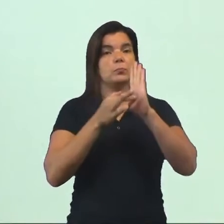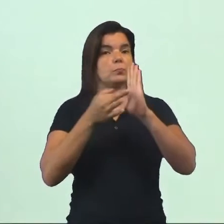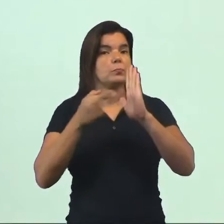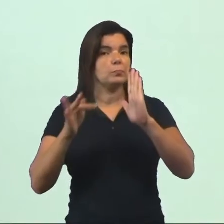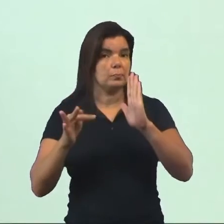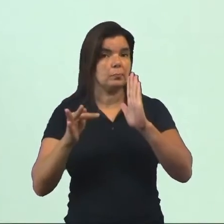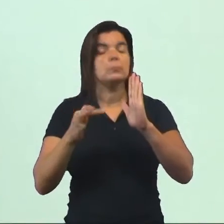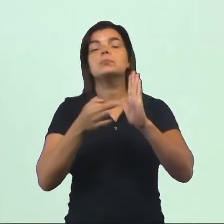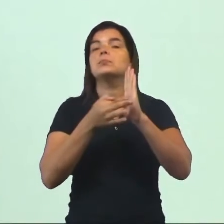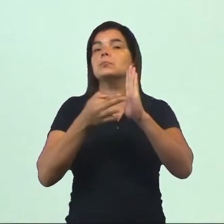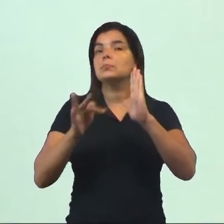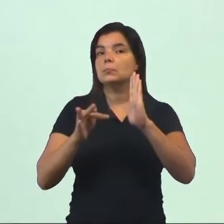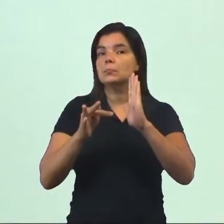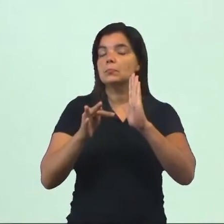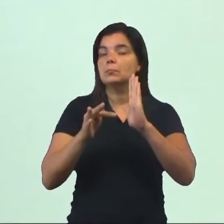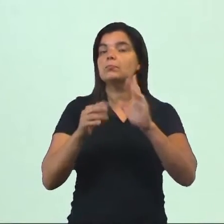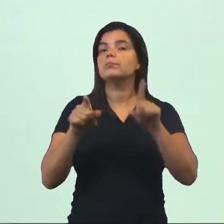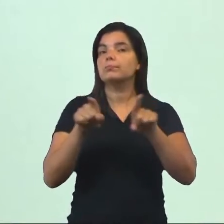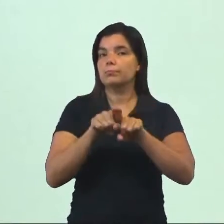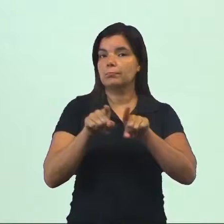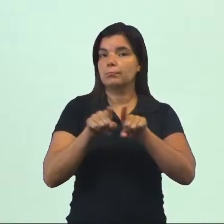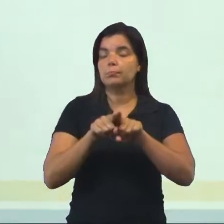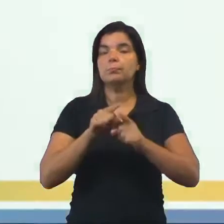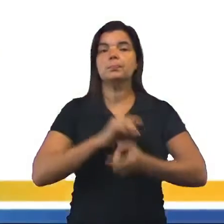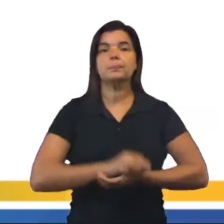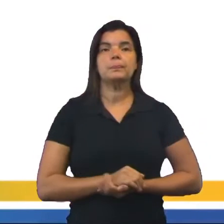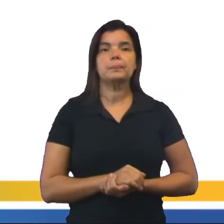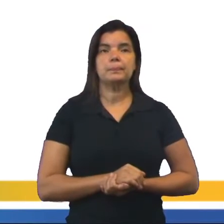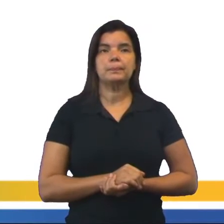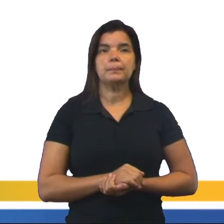fórmula. A fórmula de preferência.